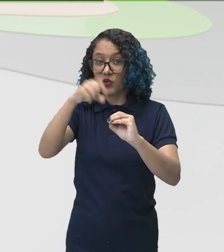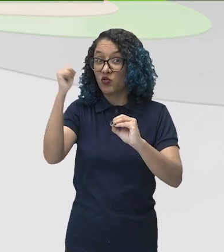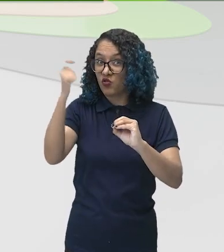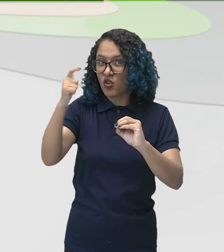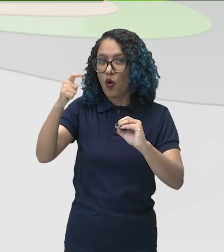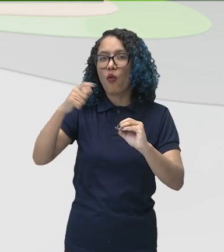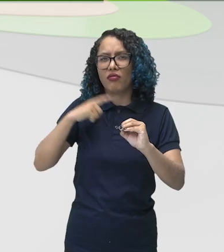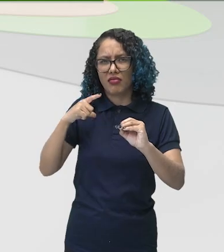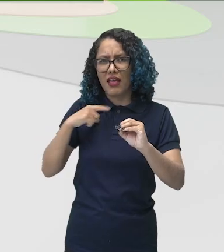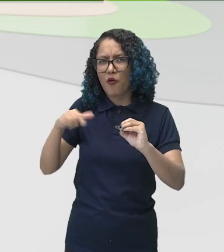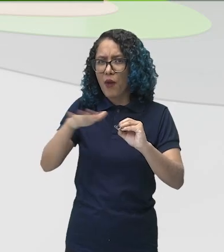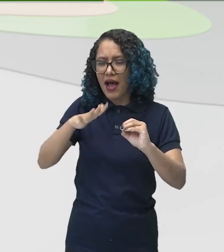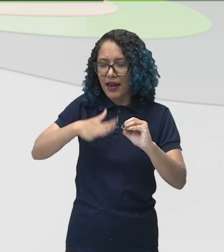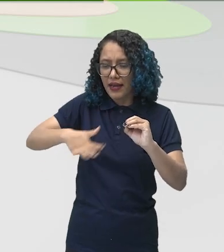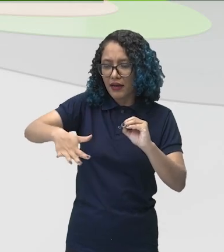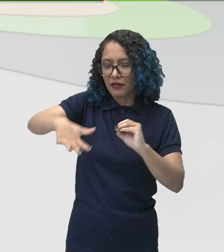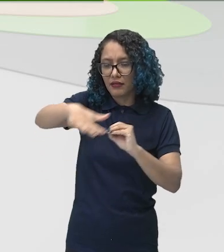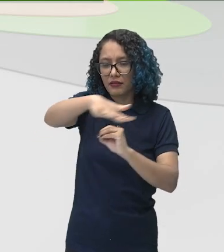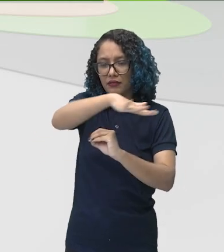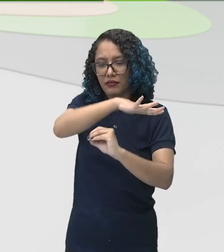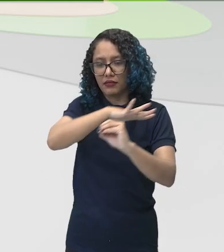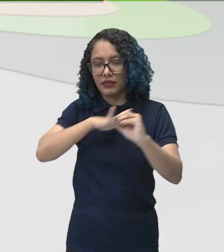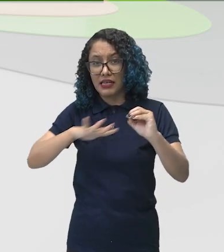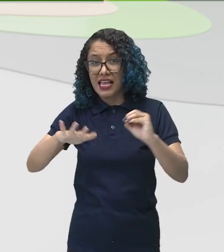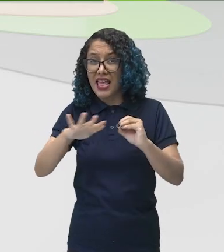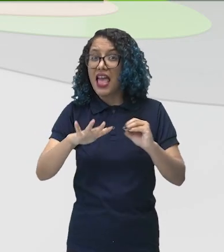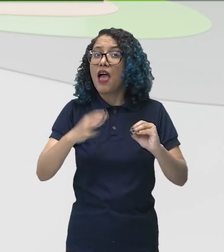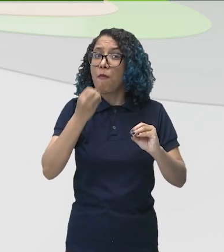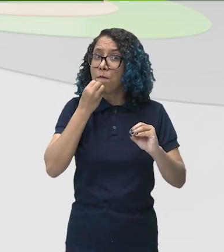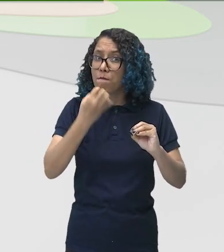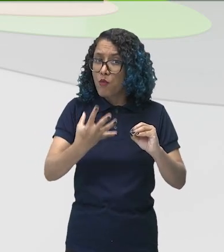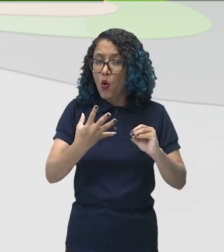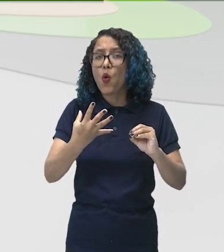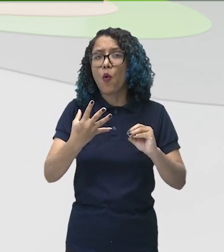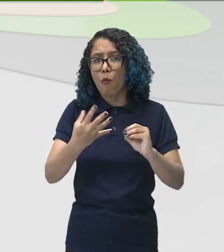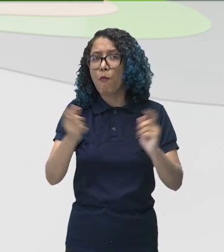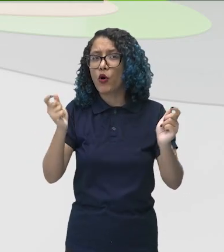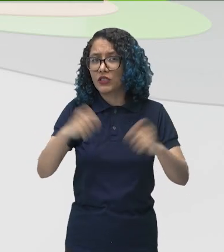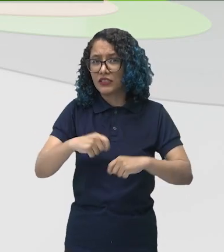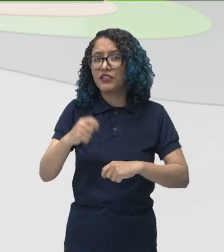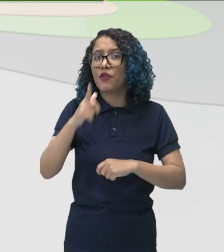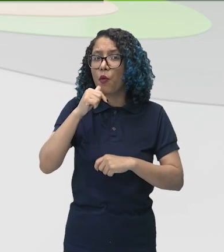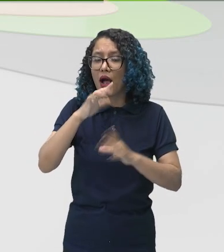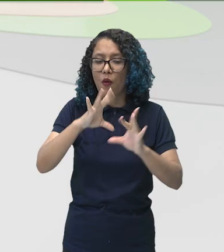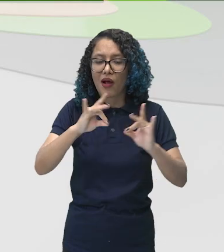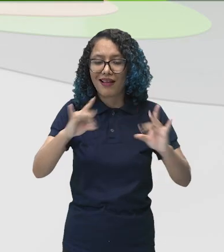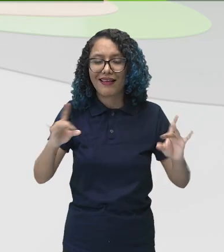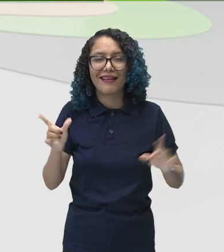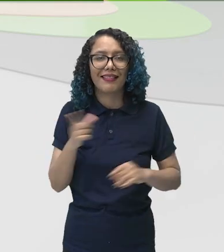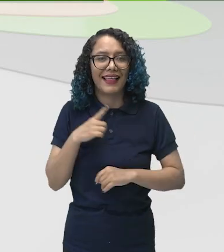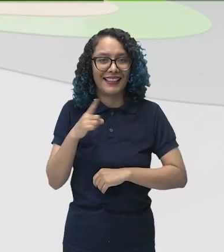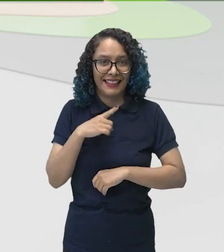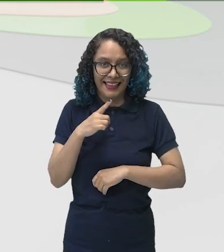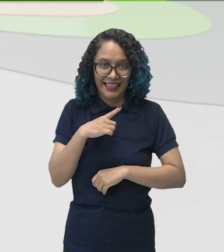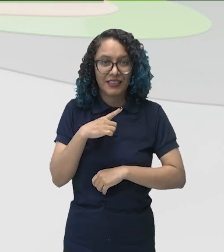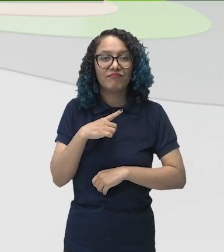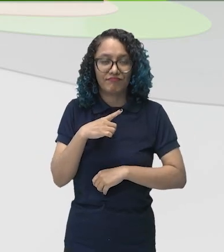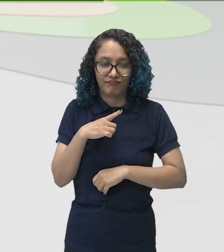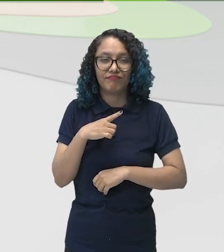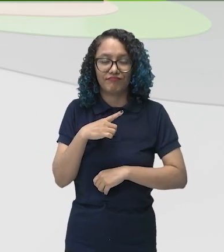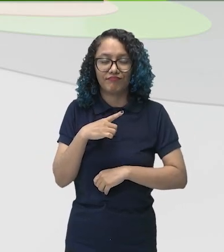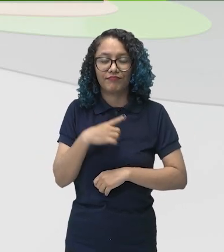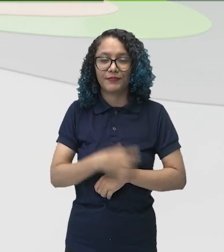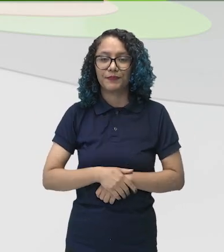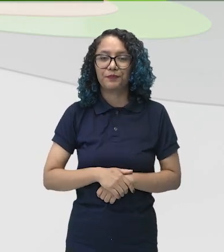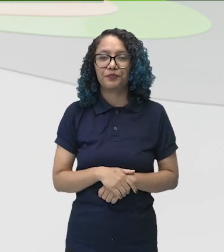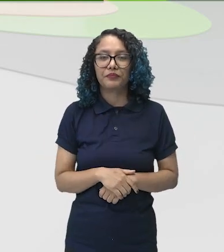as condições são ideais para a existência de água líquida, ou seja, água no seu estado